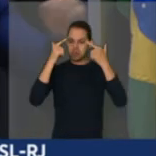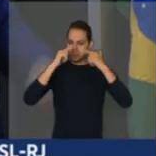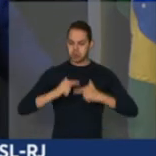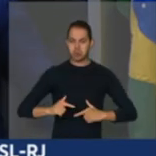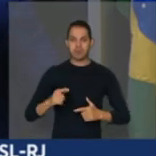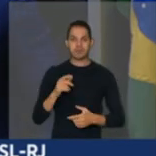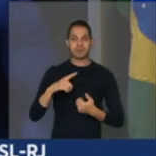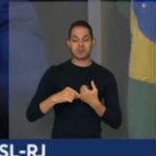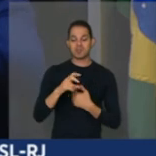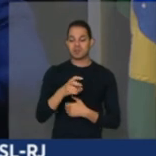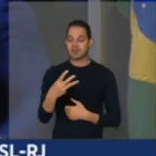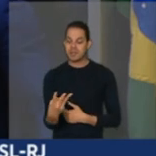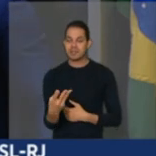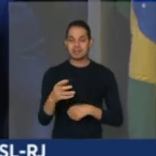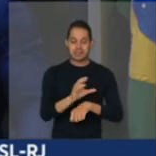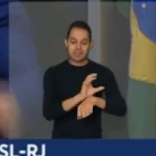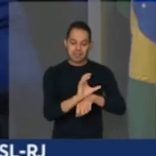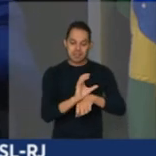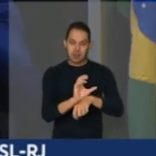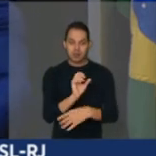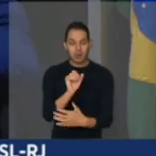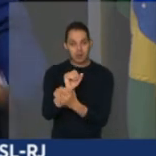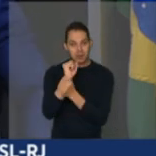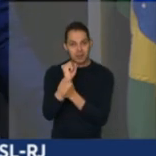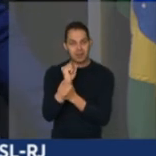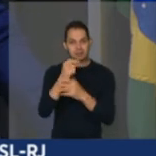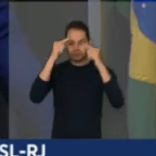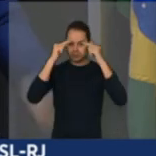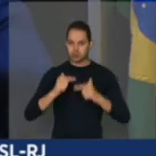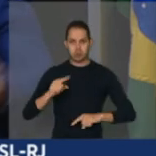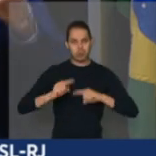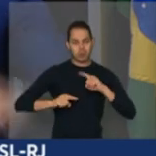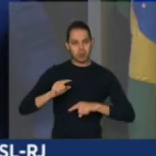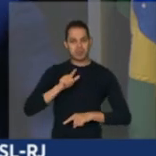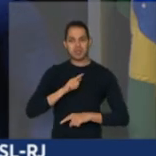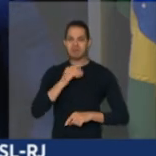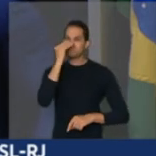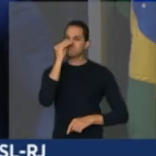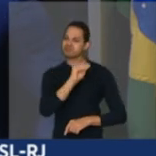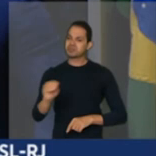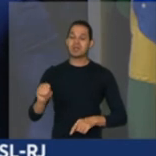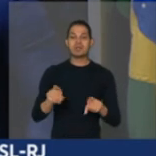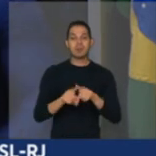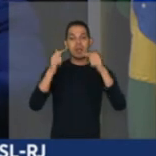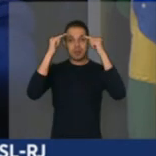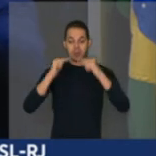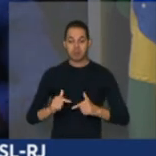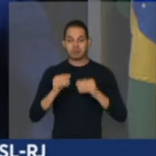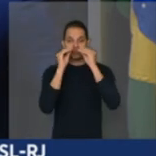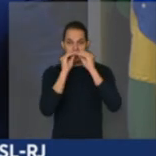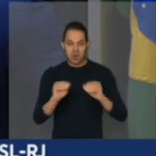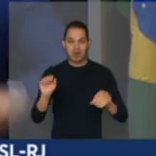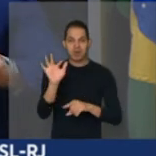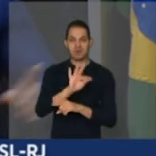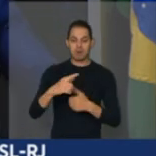artigo 53 da nossa Constituição que garante a imunidade material foi desrespeitada a imunidade formal